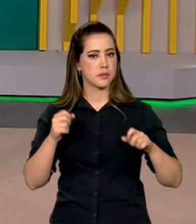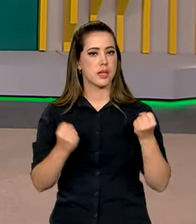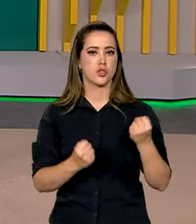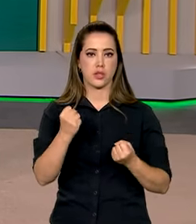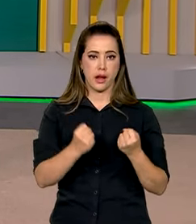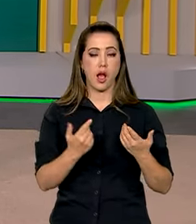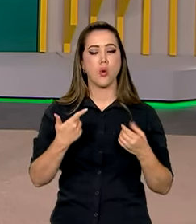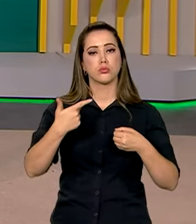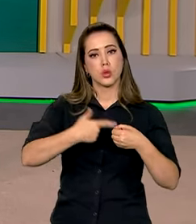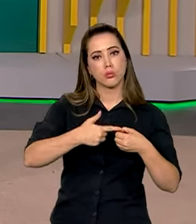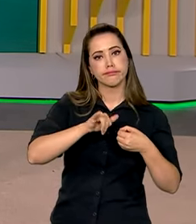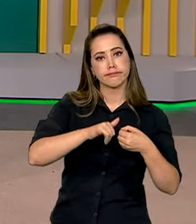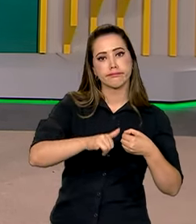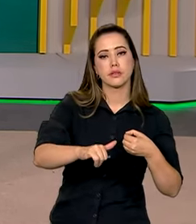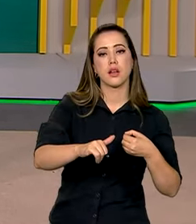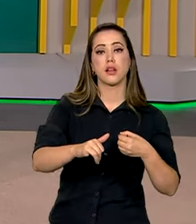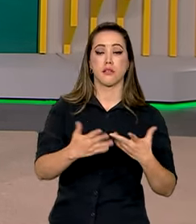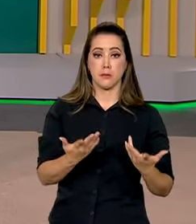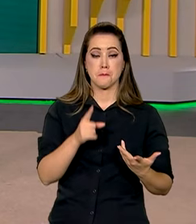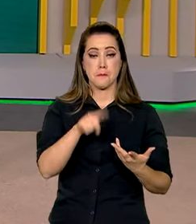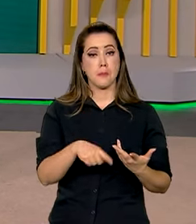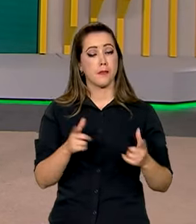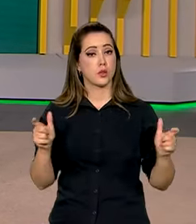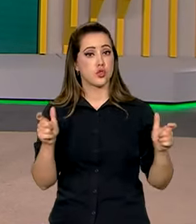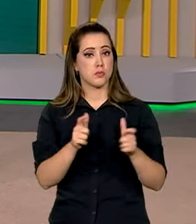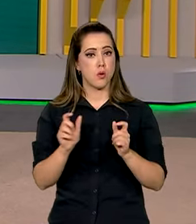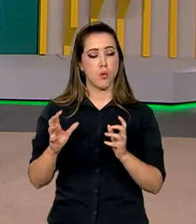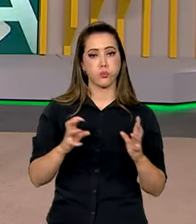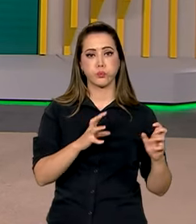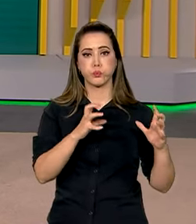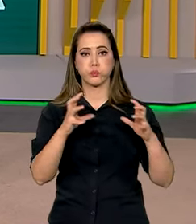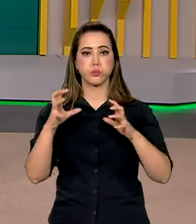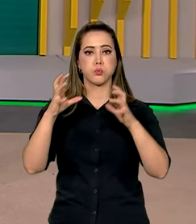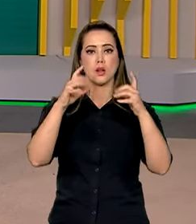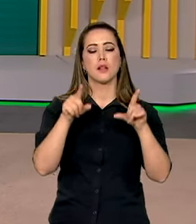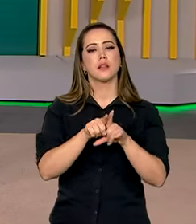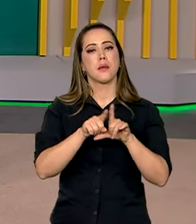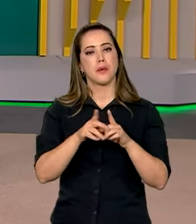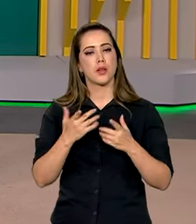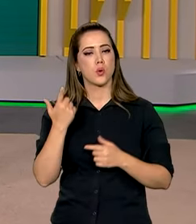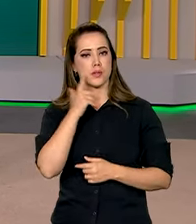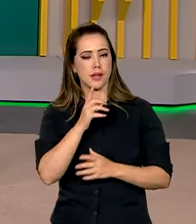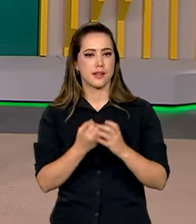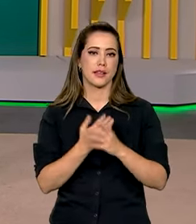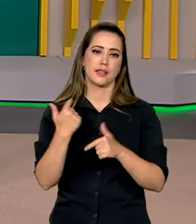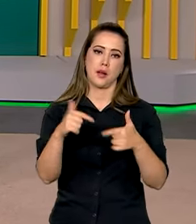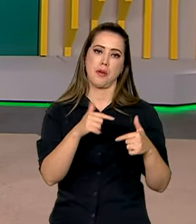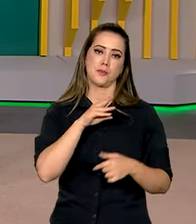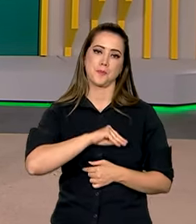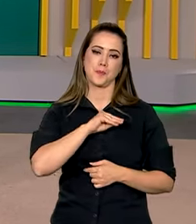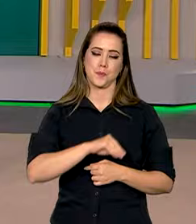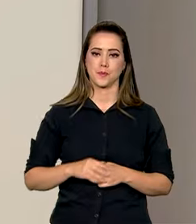carros híbridos e elétricos. Com isso, além de reduzir a emissão de gases de efeito estufa, a medida pretende gerar empregos